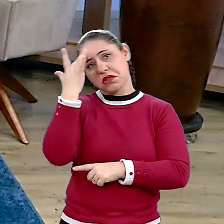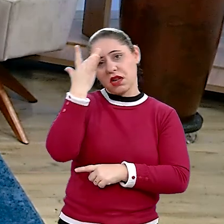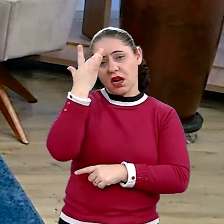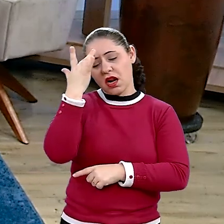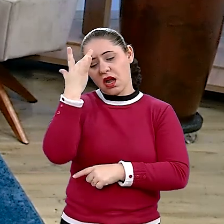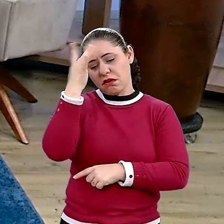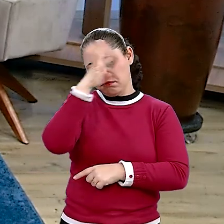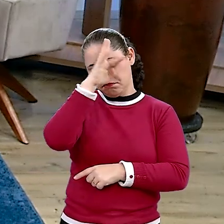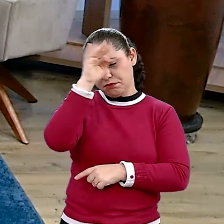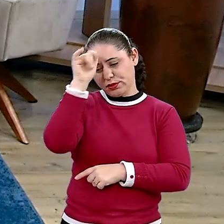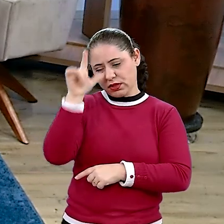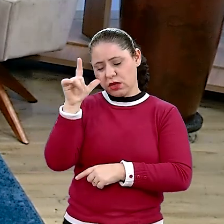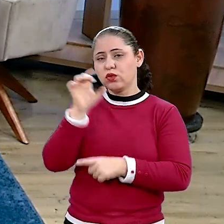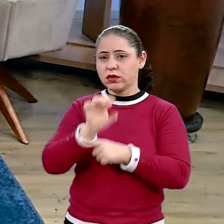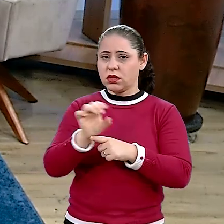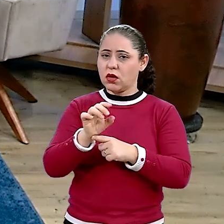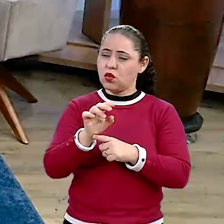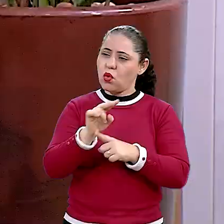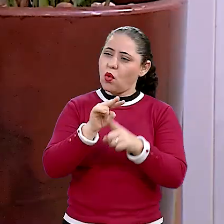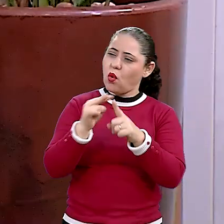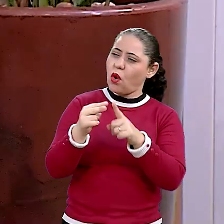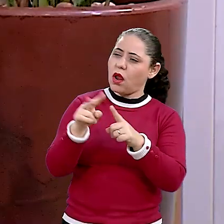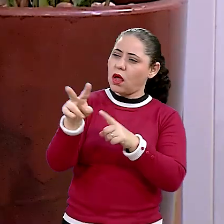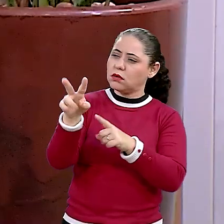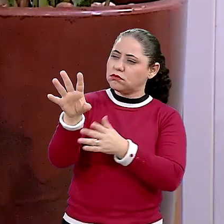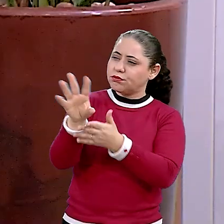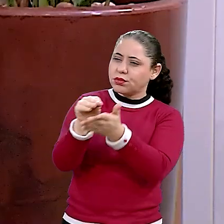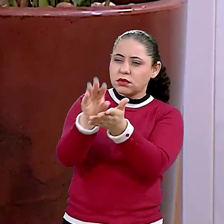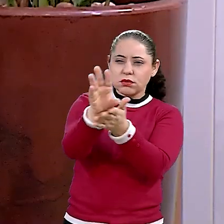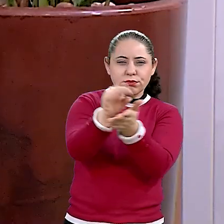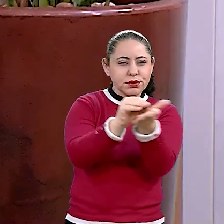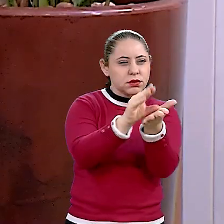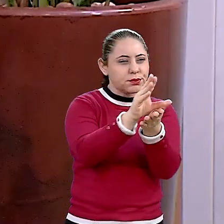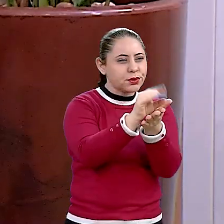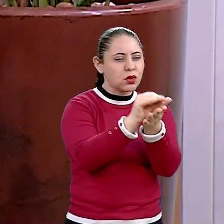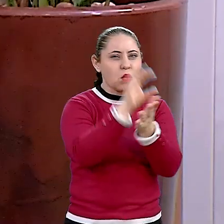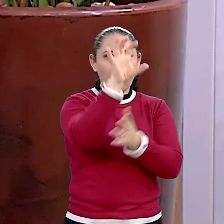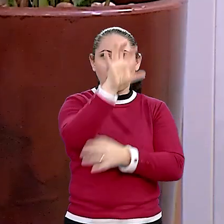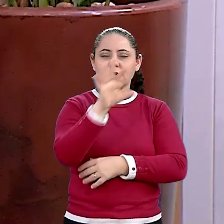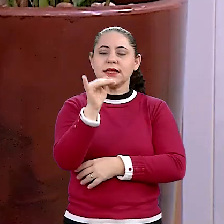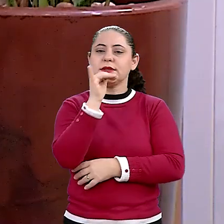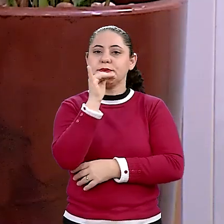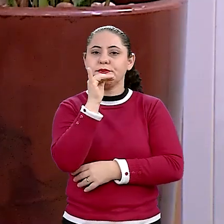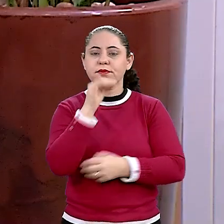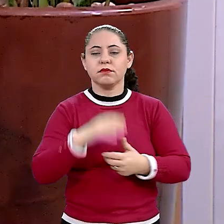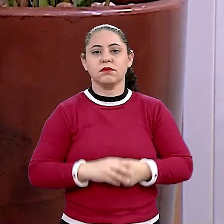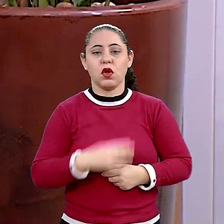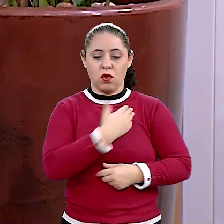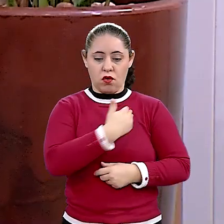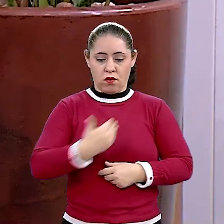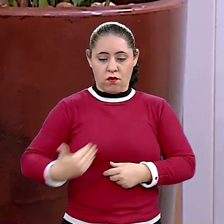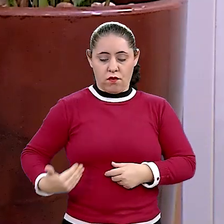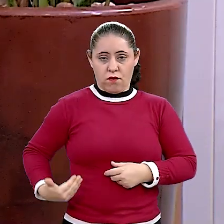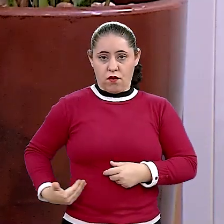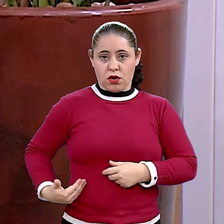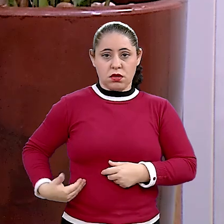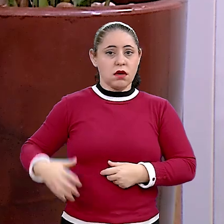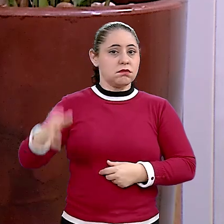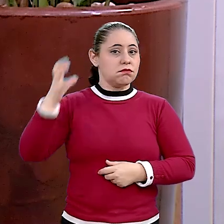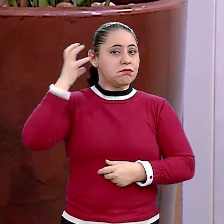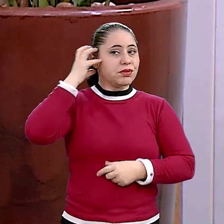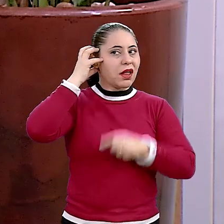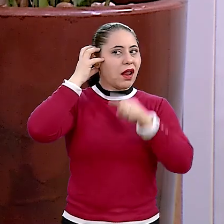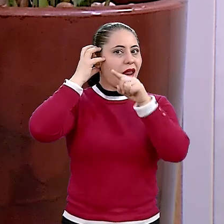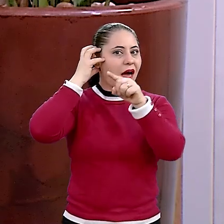até o Mato Grosso do Sul, olhando o exemplo de outros estados da federação, você pega, por exemplo, o governo do estado de Mato